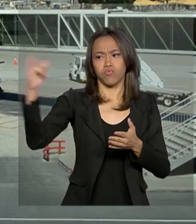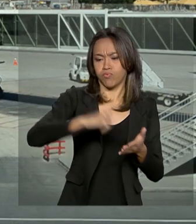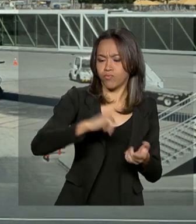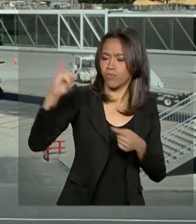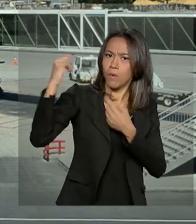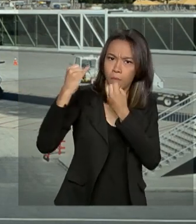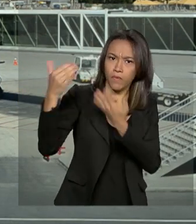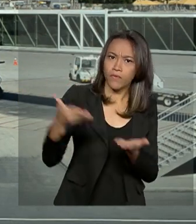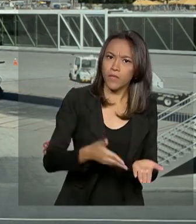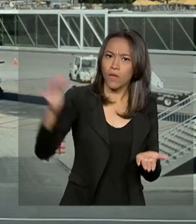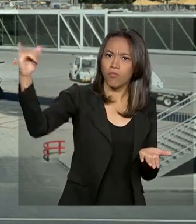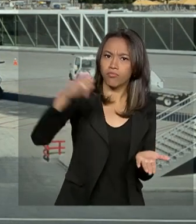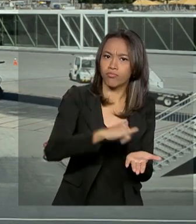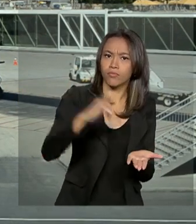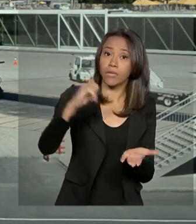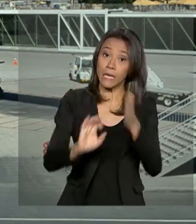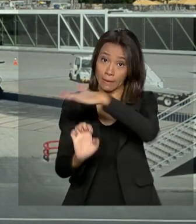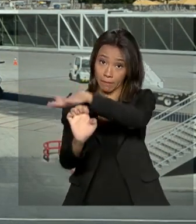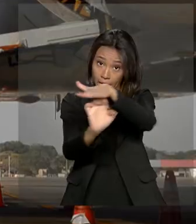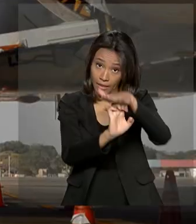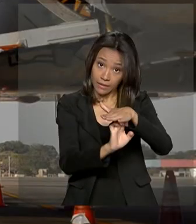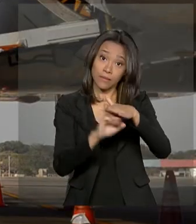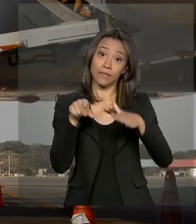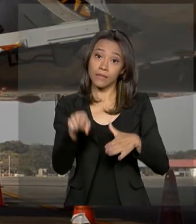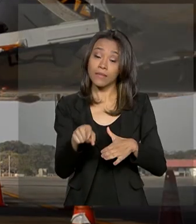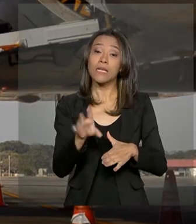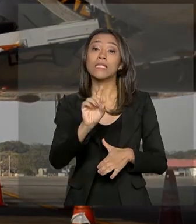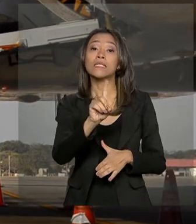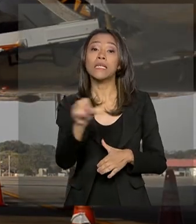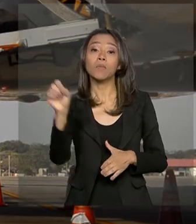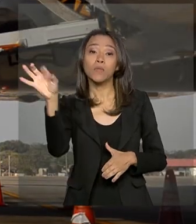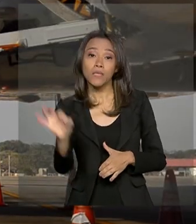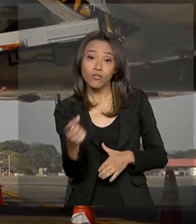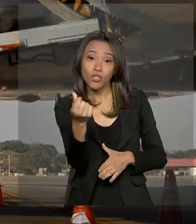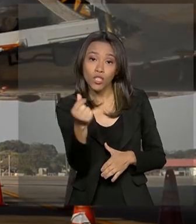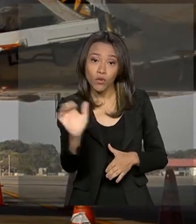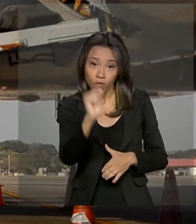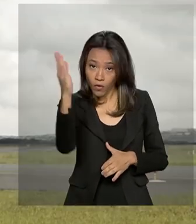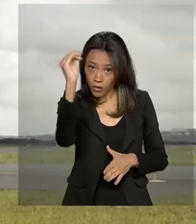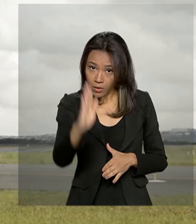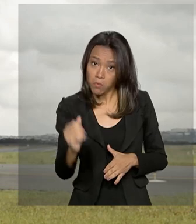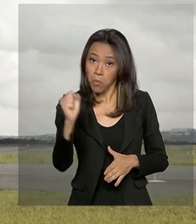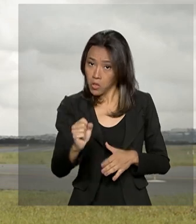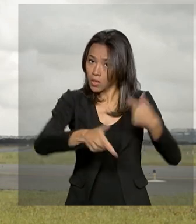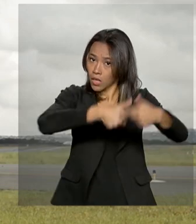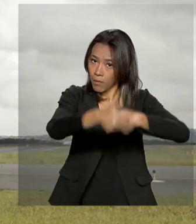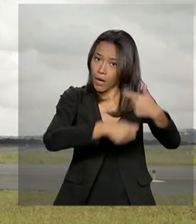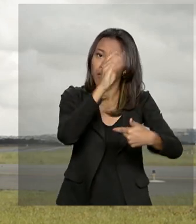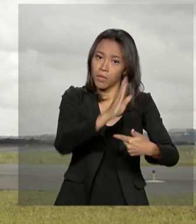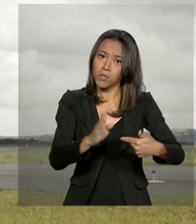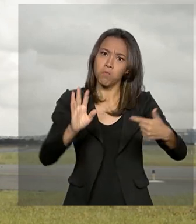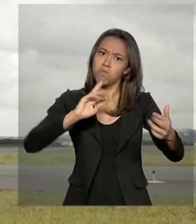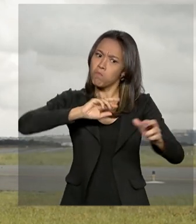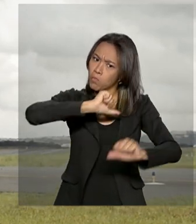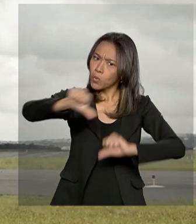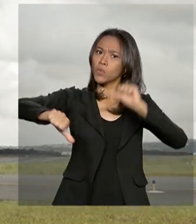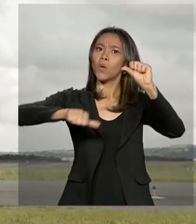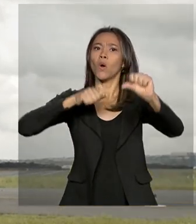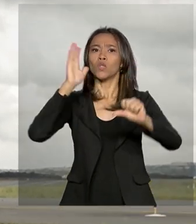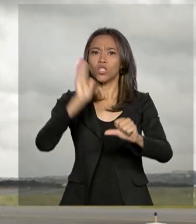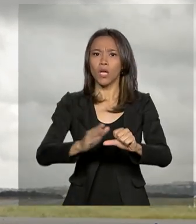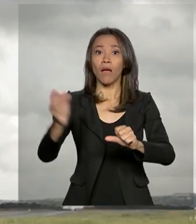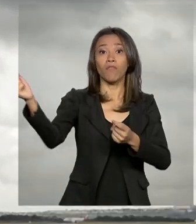A permissão para que companhias aéreas com 100% de capital estrangeiro possam operar no Brasil mudou o cenário e já atraiu